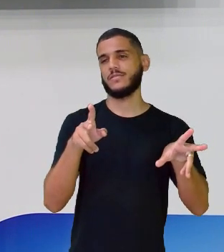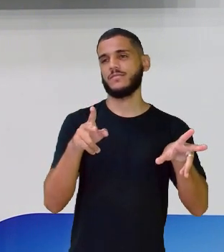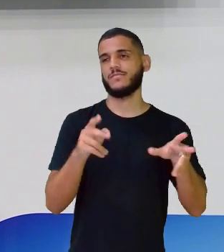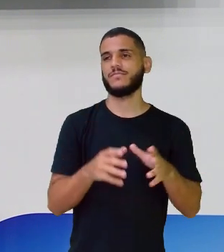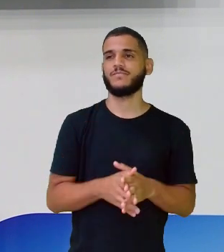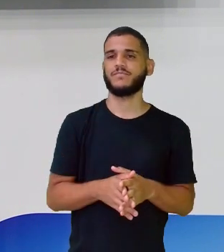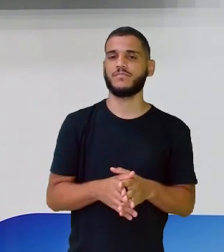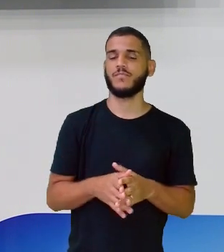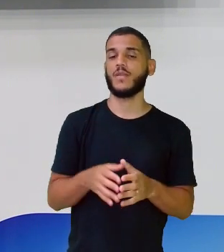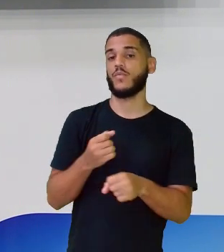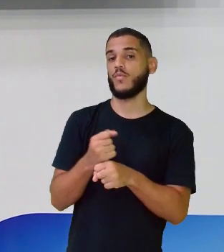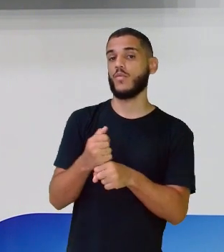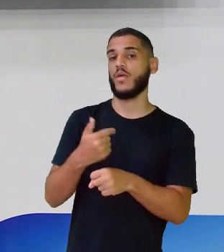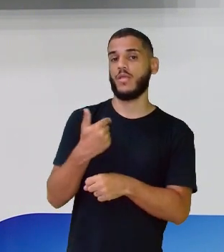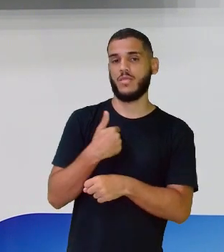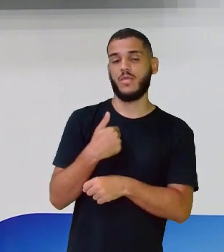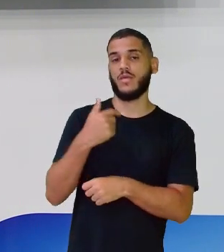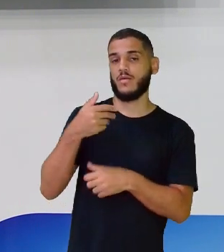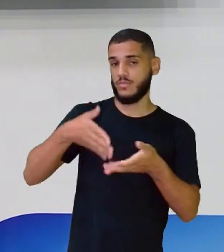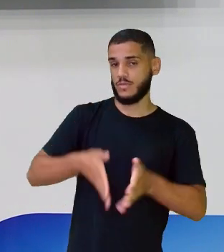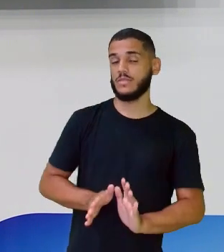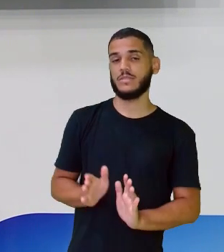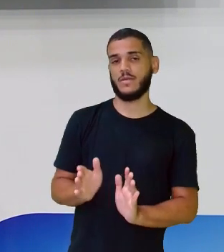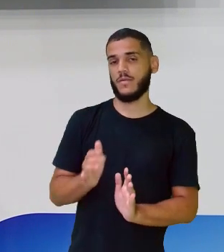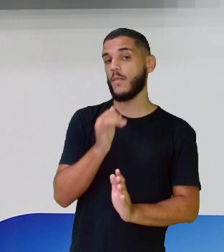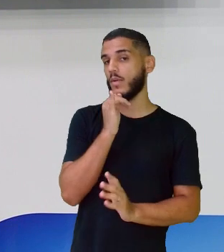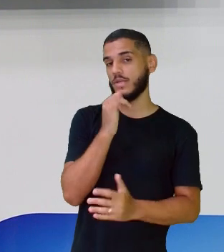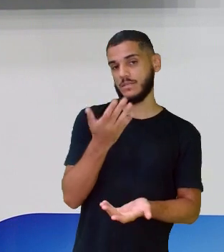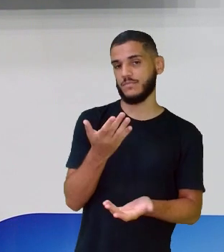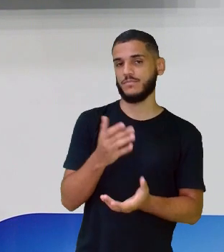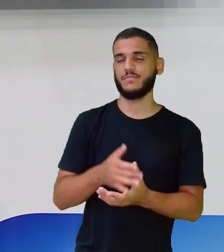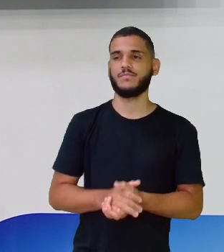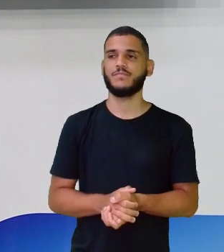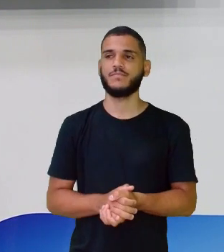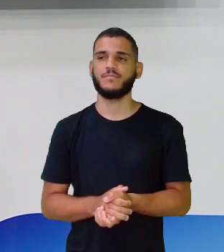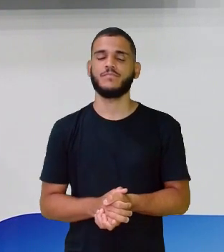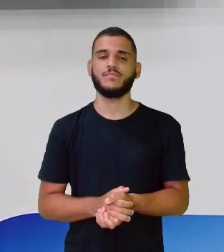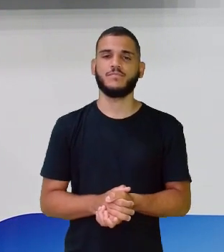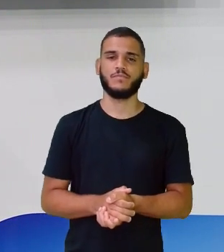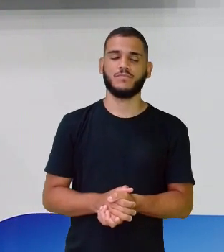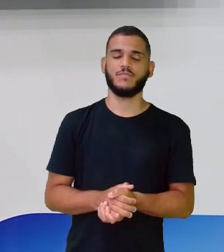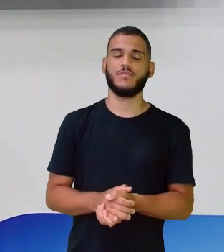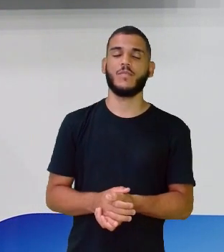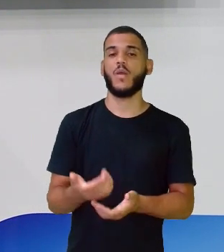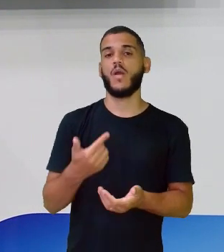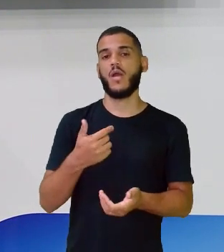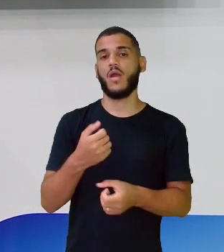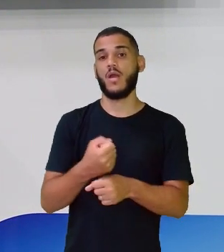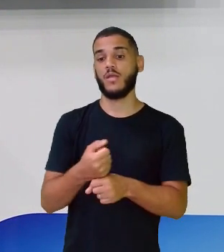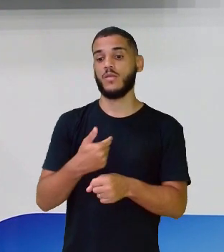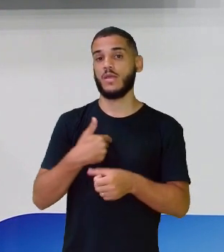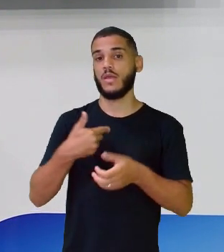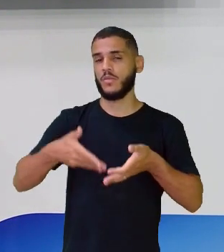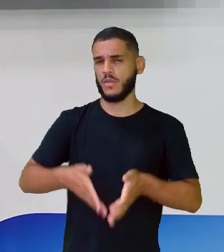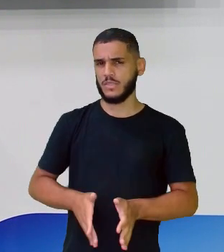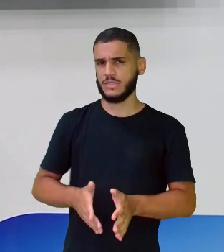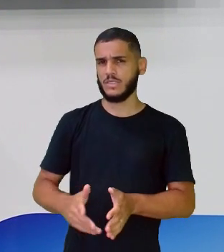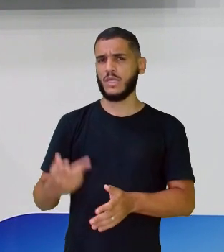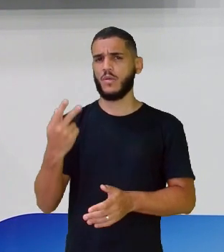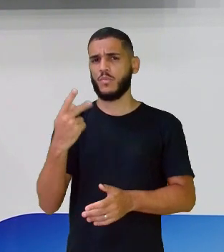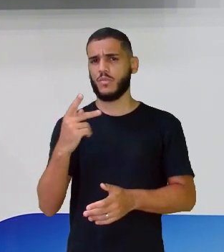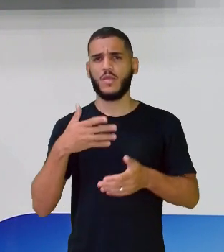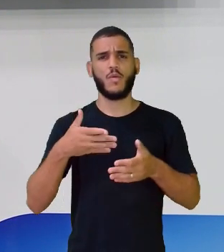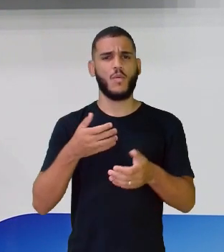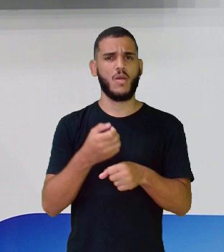ano em que eu nasci. Do ano que eu nasci para o ano que você nasceu aí, estudante, que a